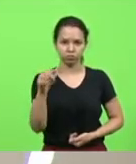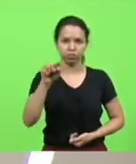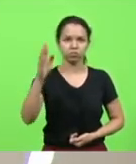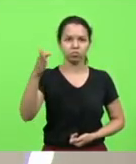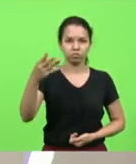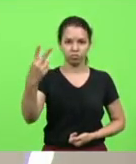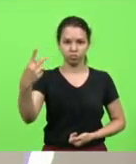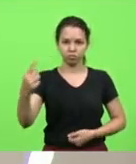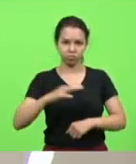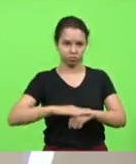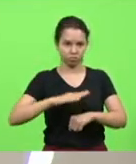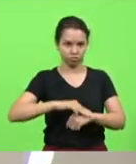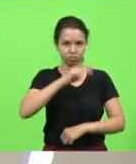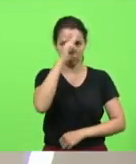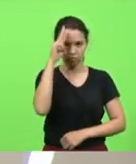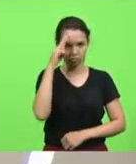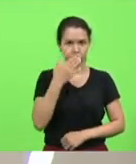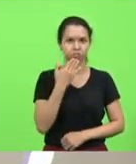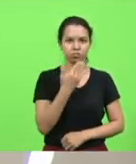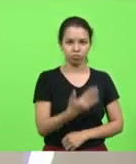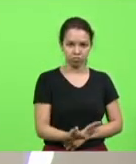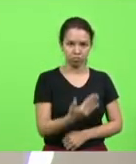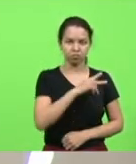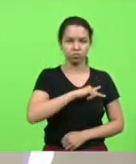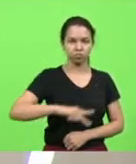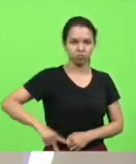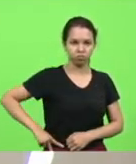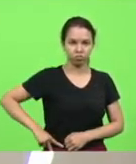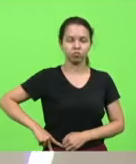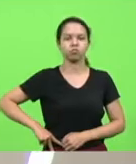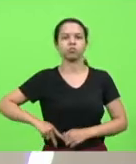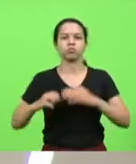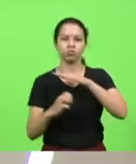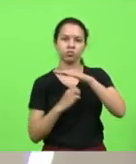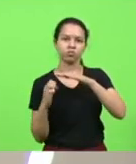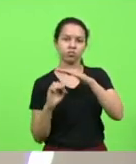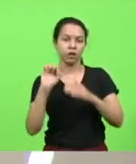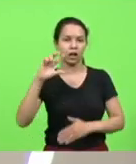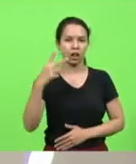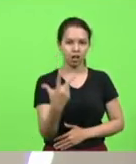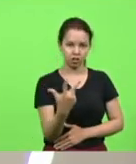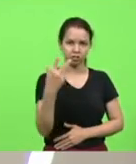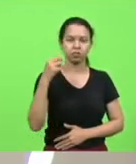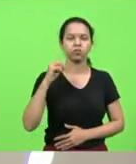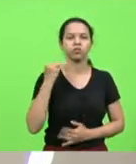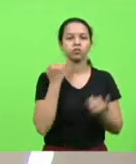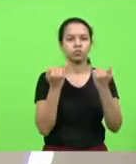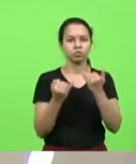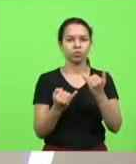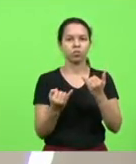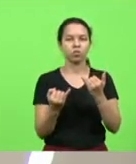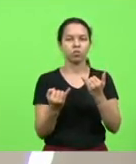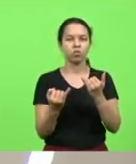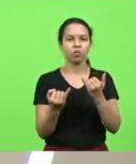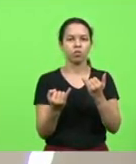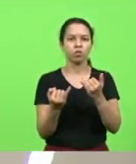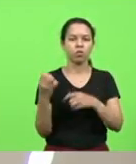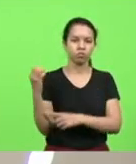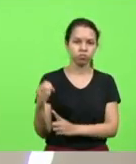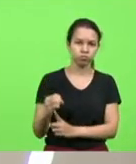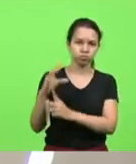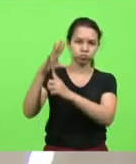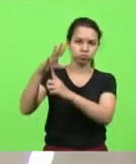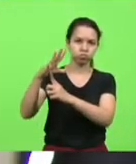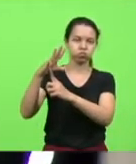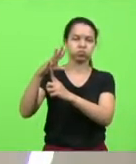Valnei Weber, solicitando ao presidente da empresa Claro a instalação de uma antena de telefonia móvel na localidade de Itanema, município de